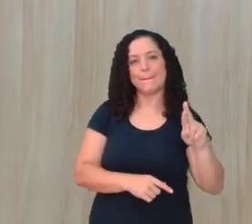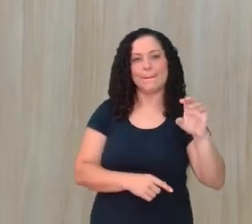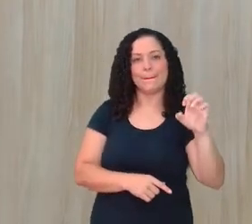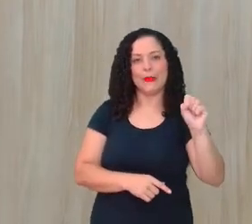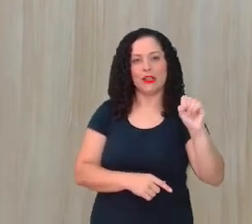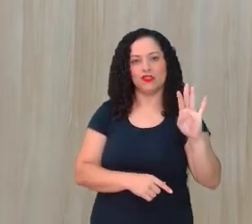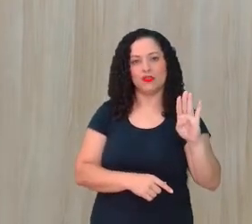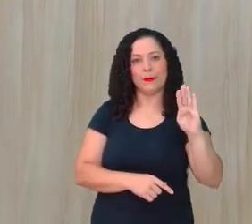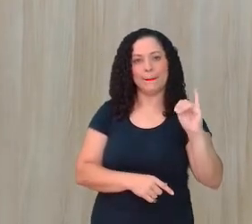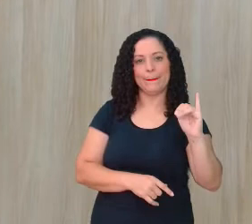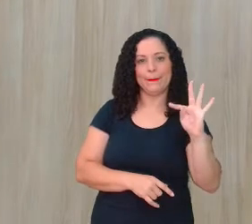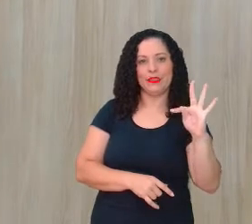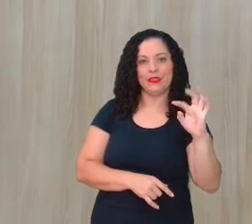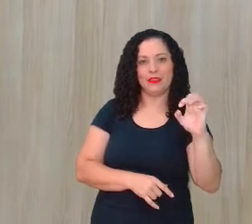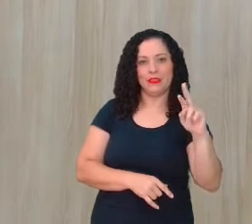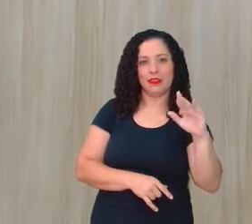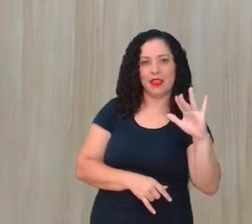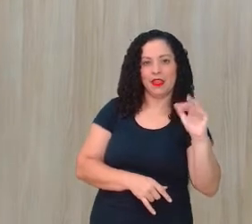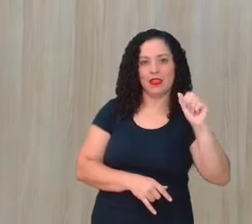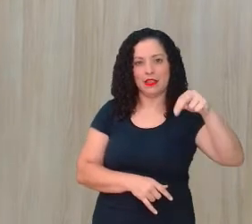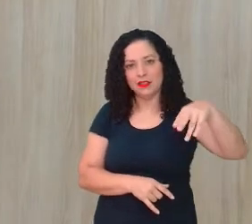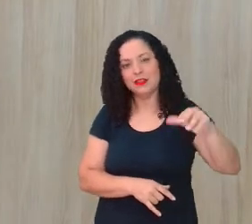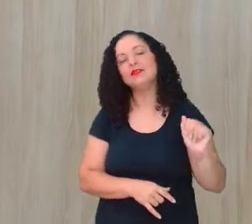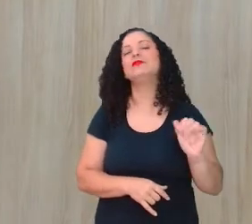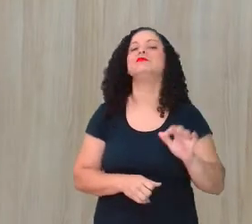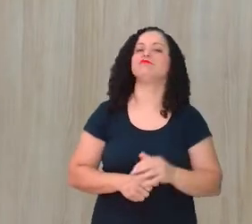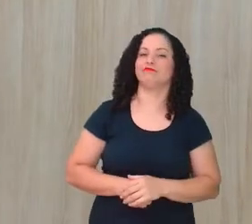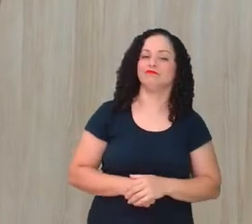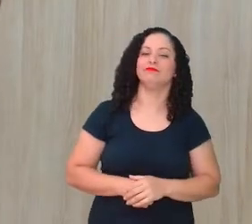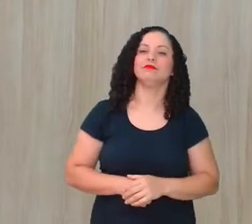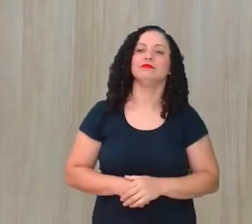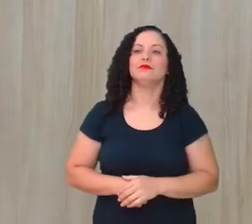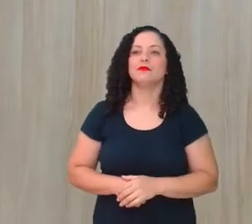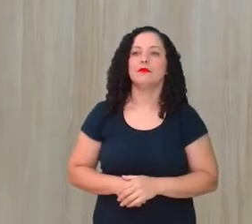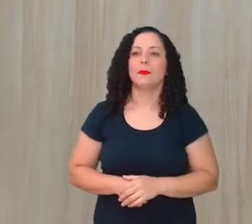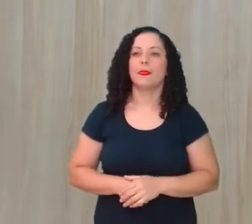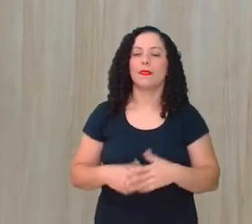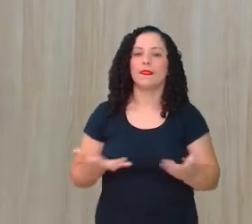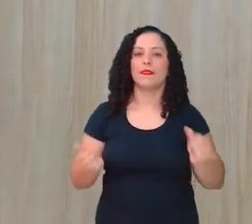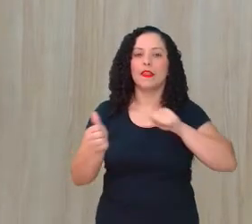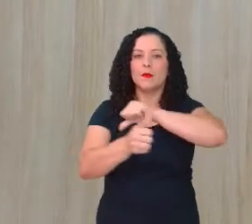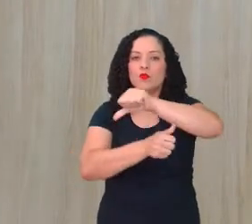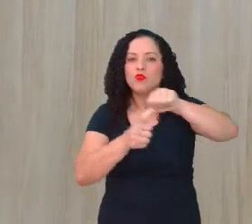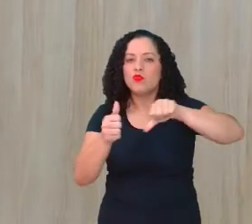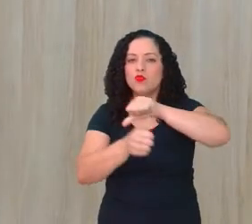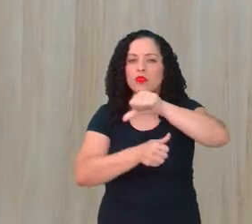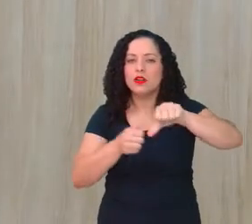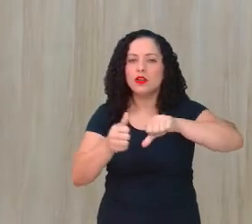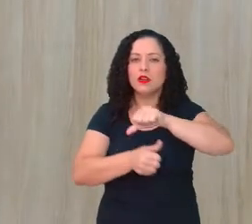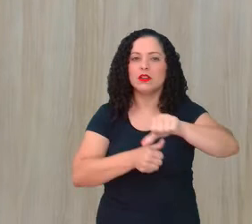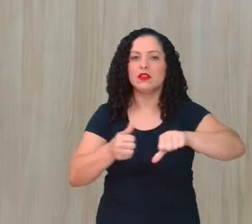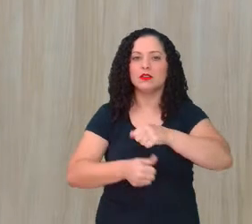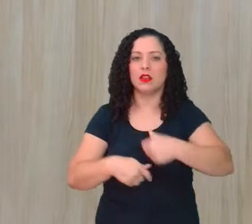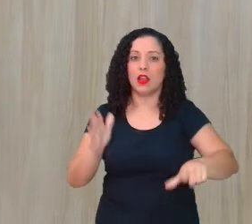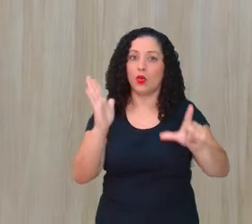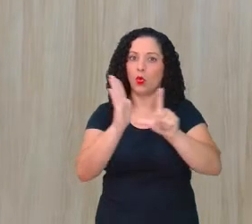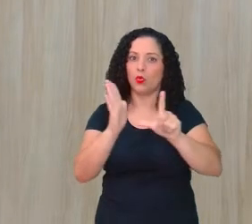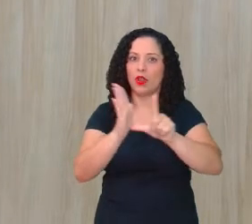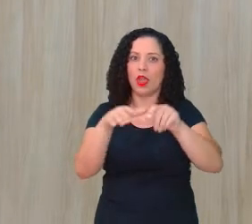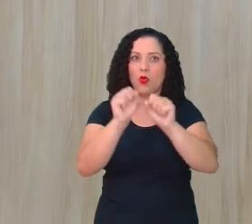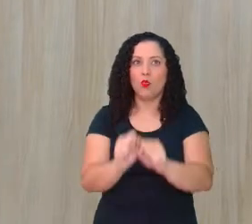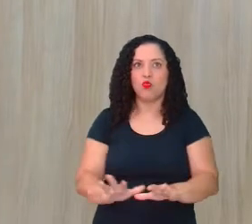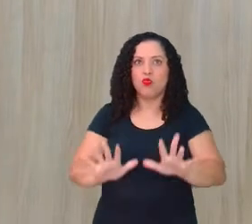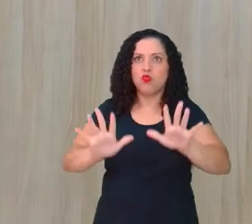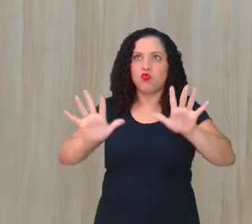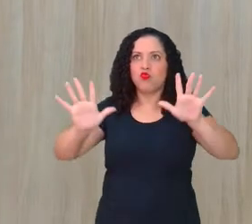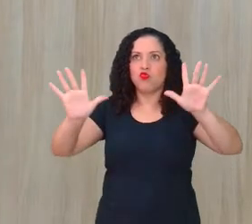também na nossa sociedade, né? Então, aqui, ó, a expansão da reforma, né, após 1517,